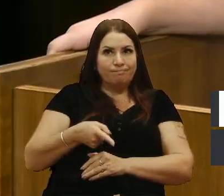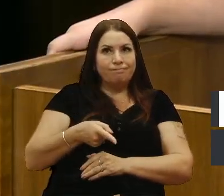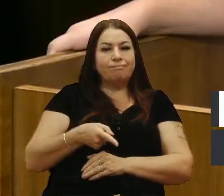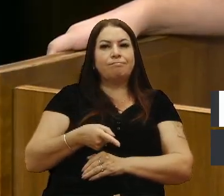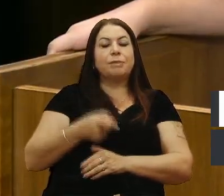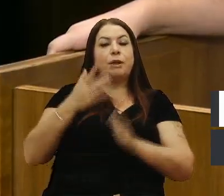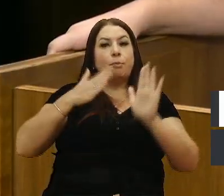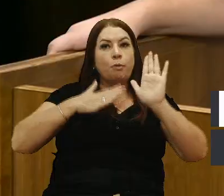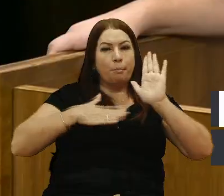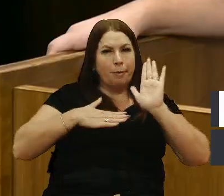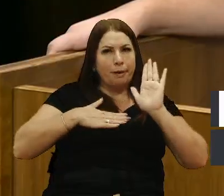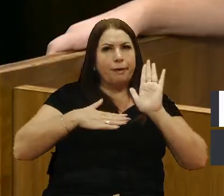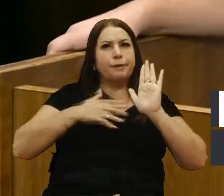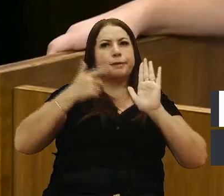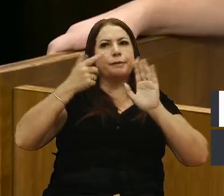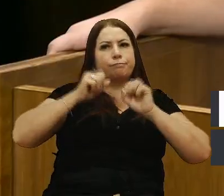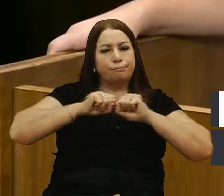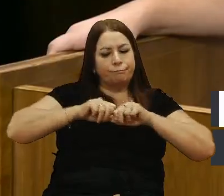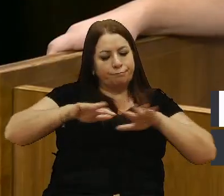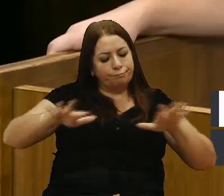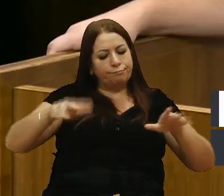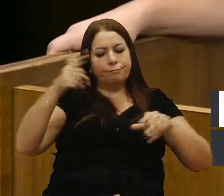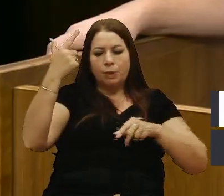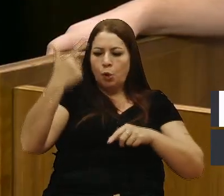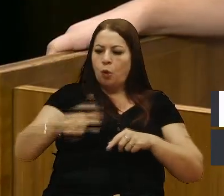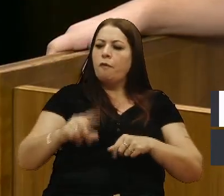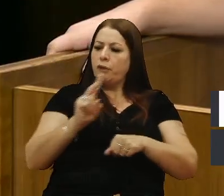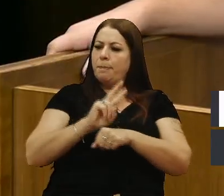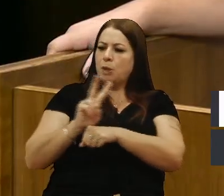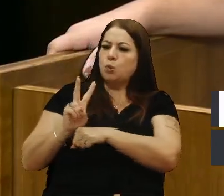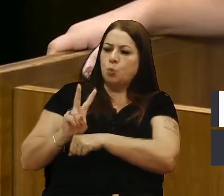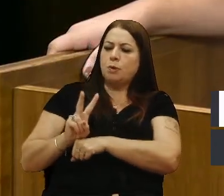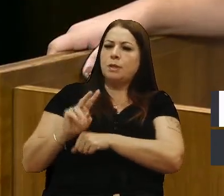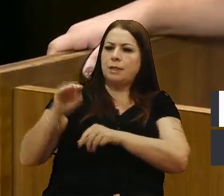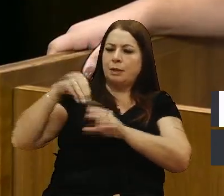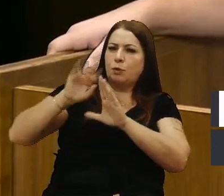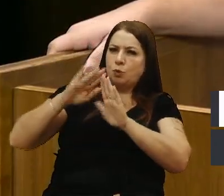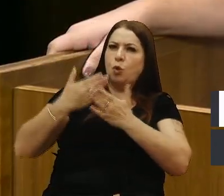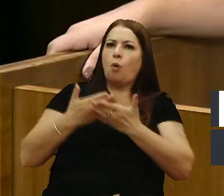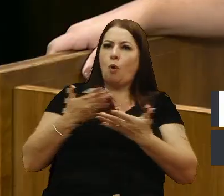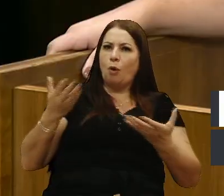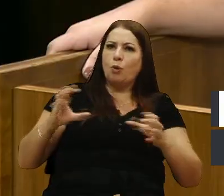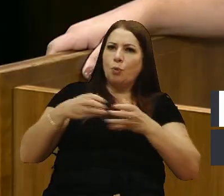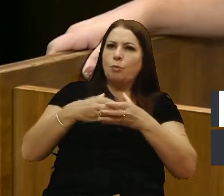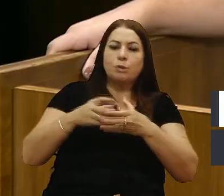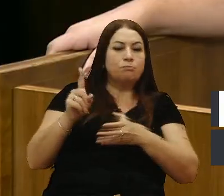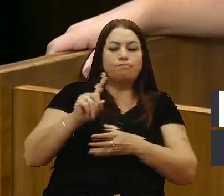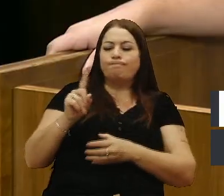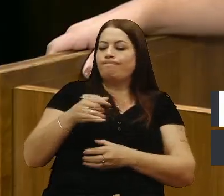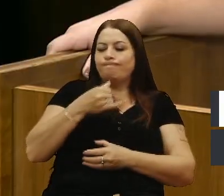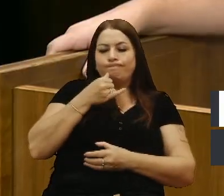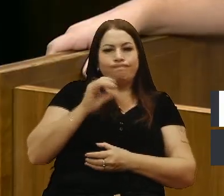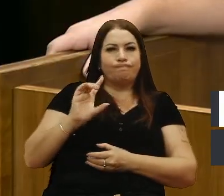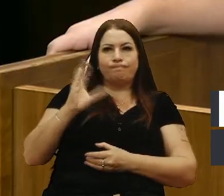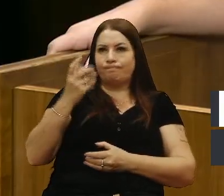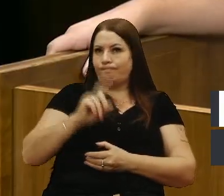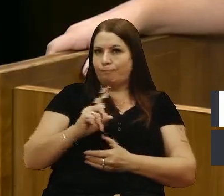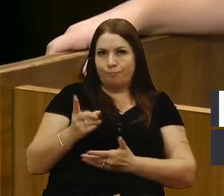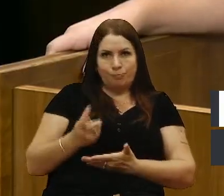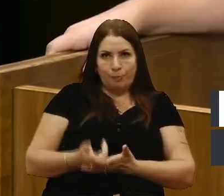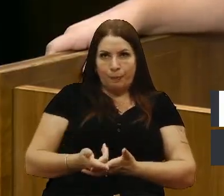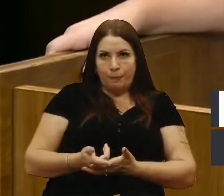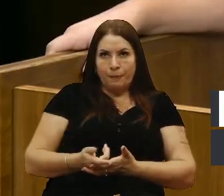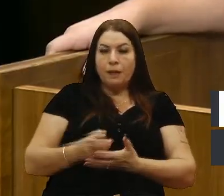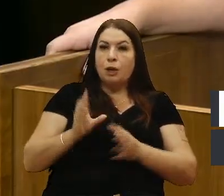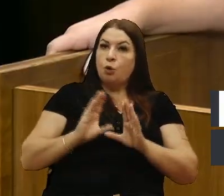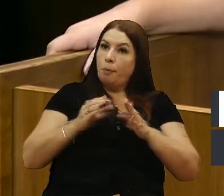a promessa se reverberou que íamos ter mais patrulha escolar, e infelizmente não aconteceu. E